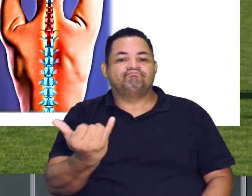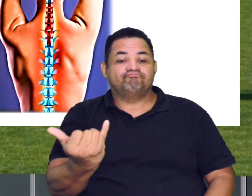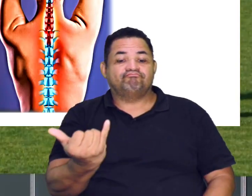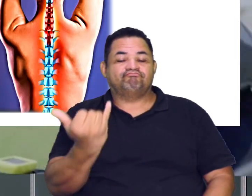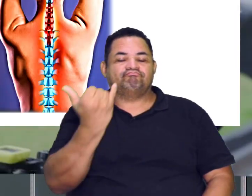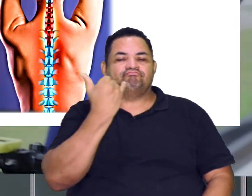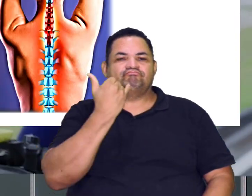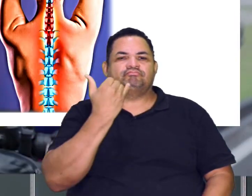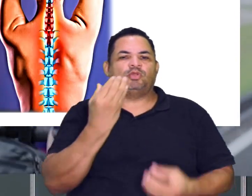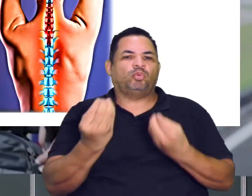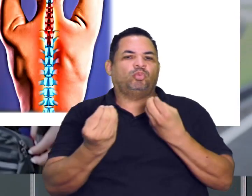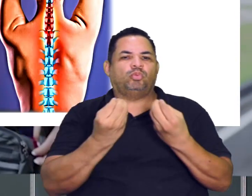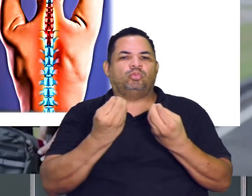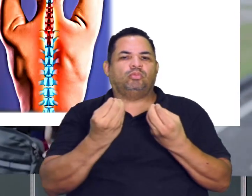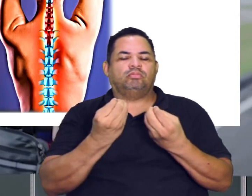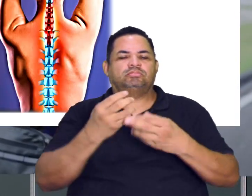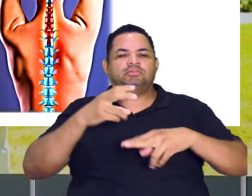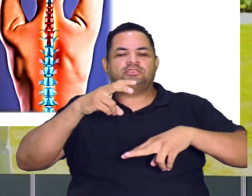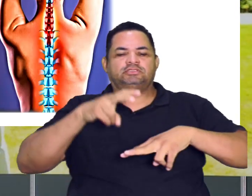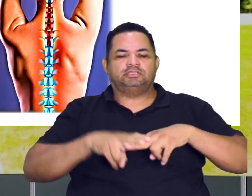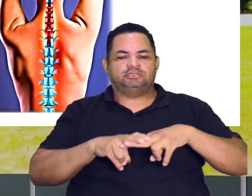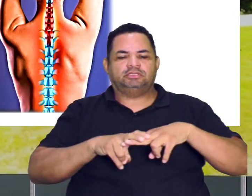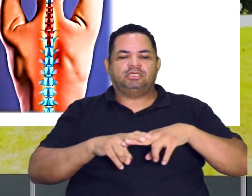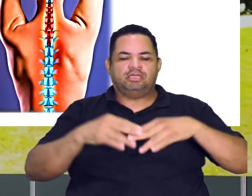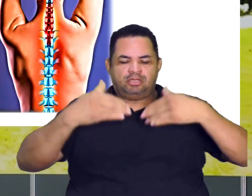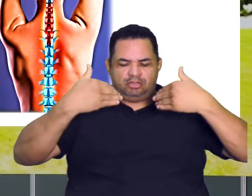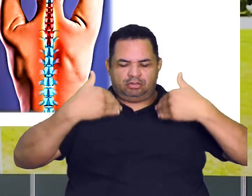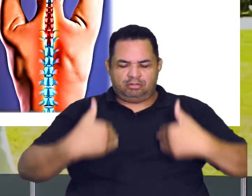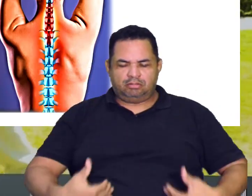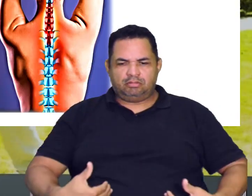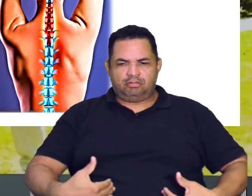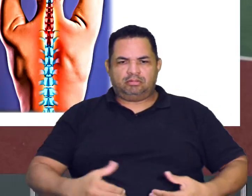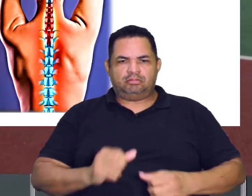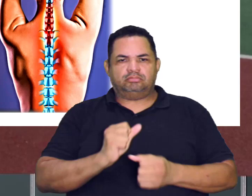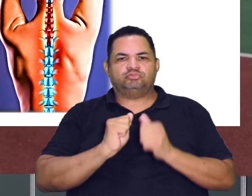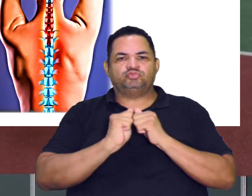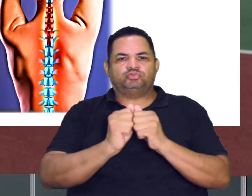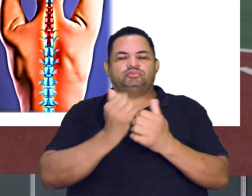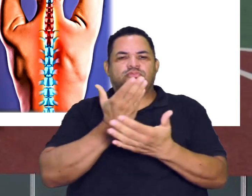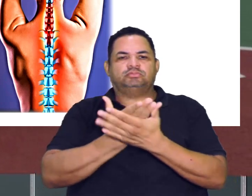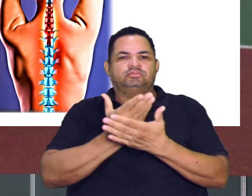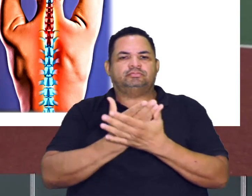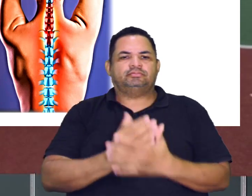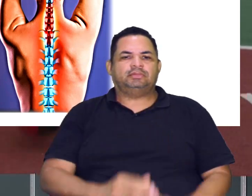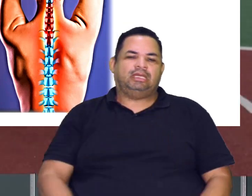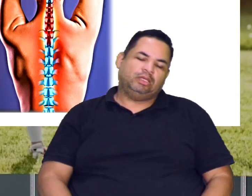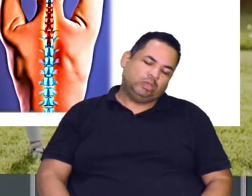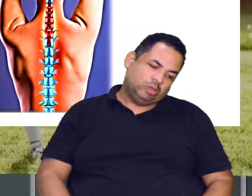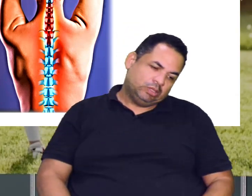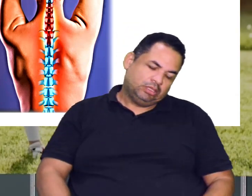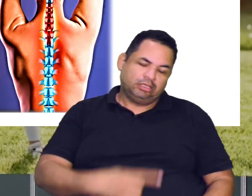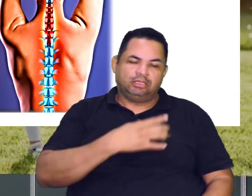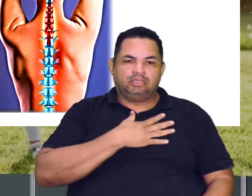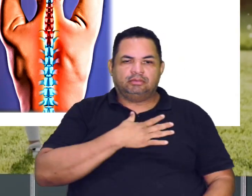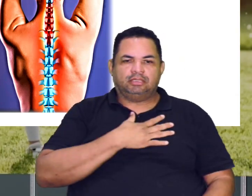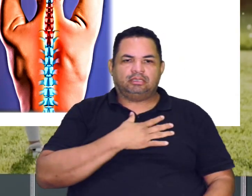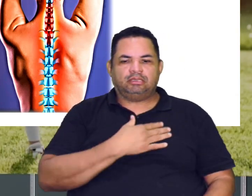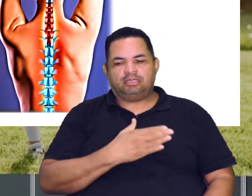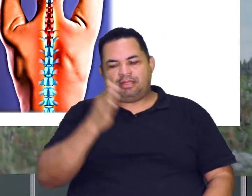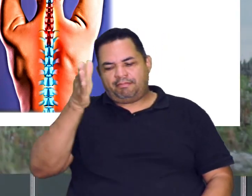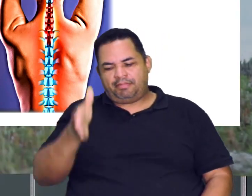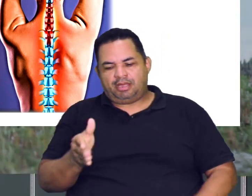olhada aí para mim. Como que você está sentado nessa cadeira agora, acompanhando a minha aula? Ah, prof, eu tô aqui, tô escorada